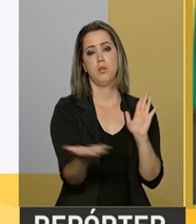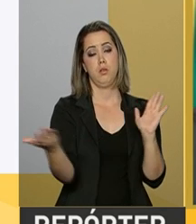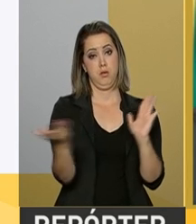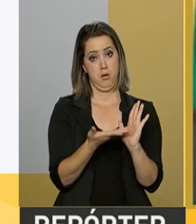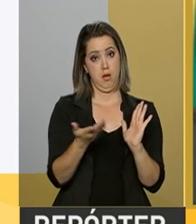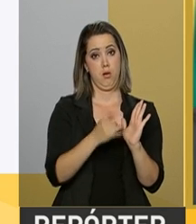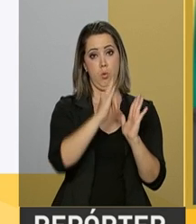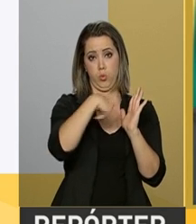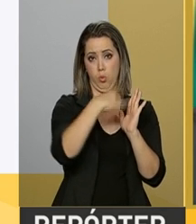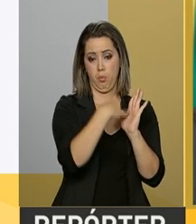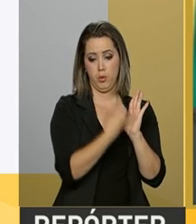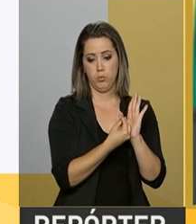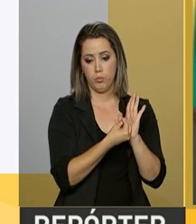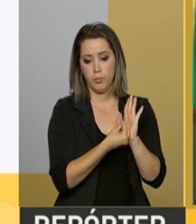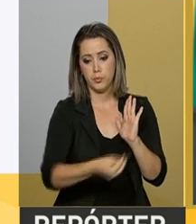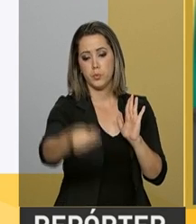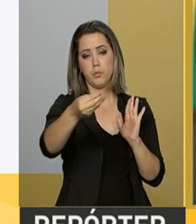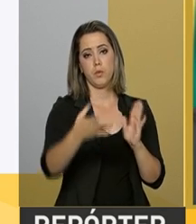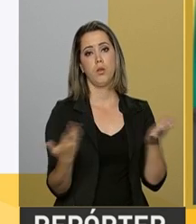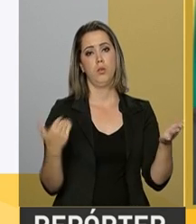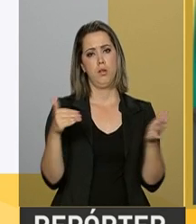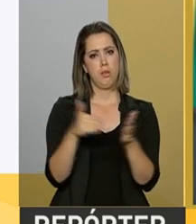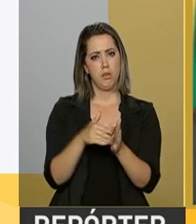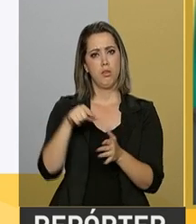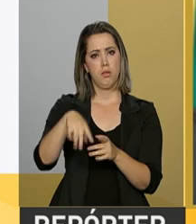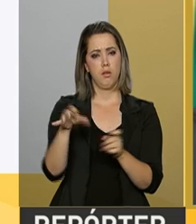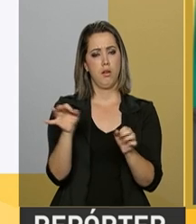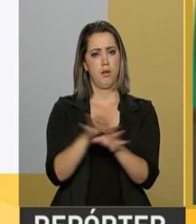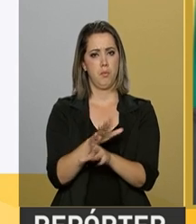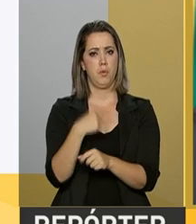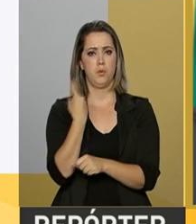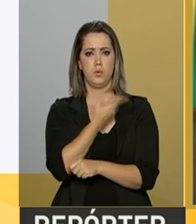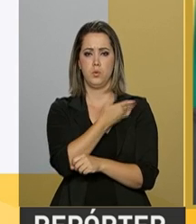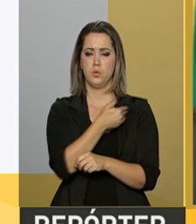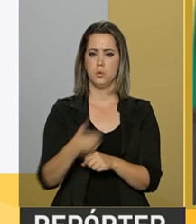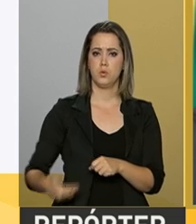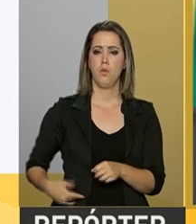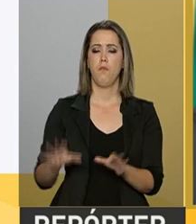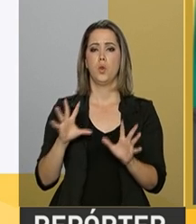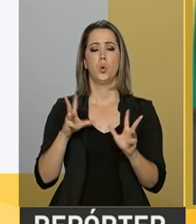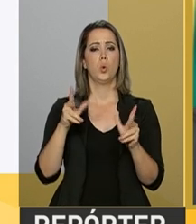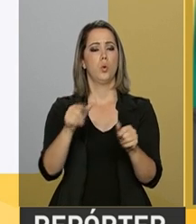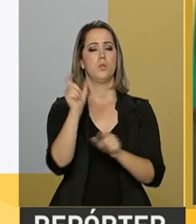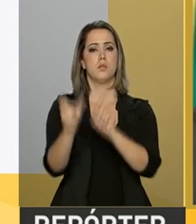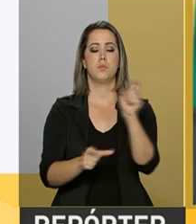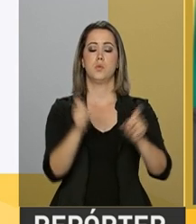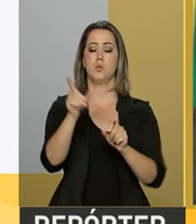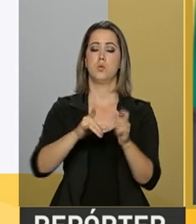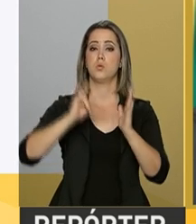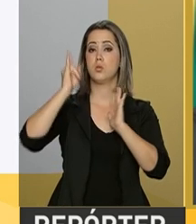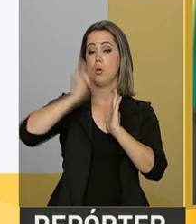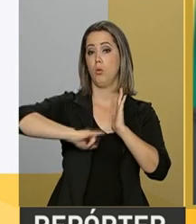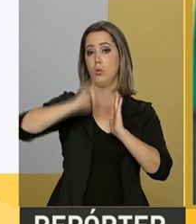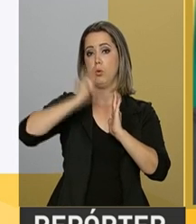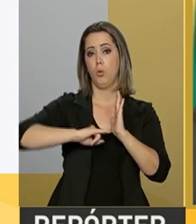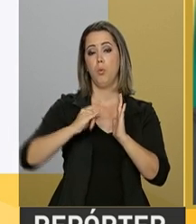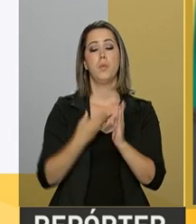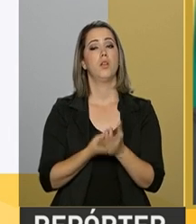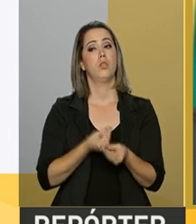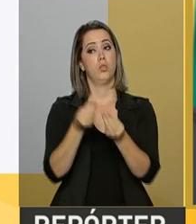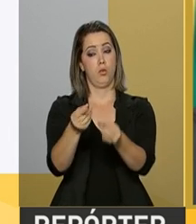dessa medida nós vamos garantir que até o final do nosso governo todos tenham seu título Ou seja você que é sentado você que